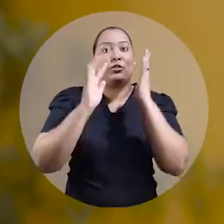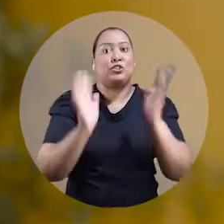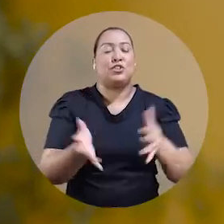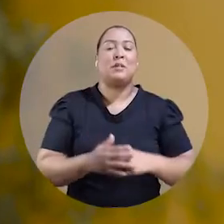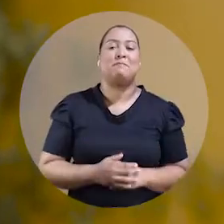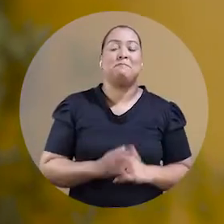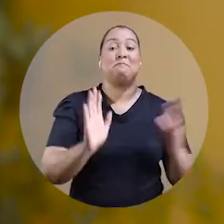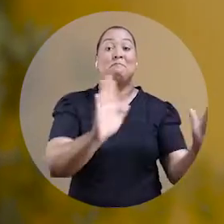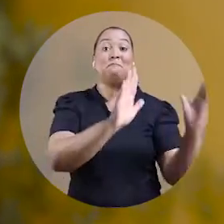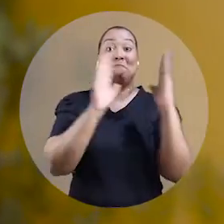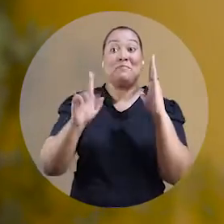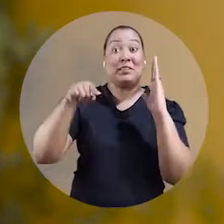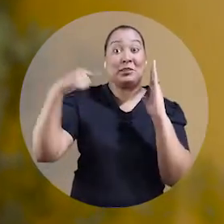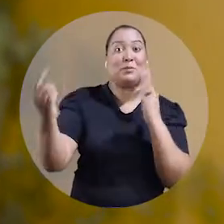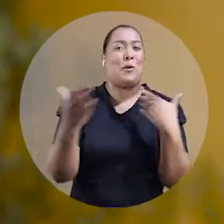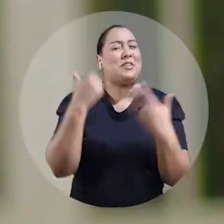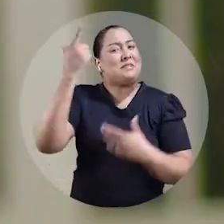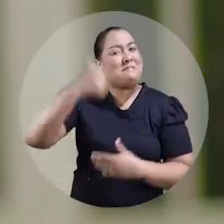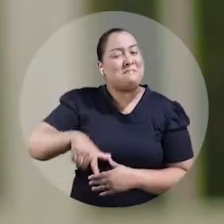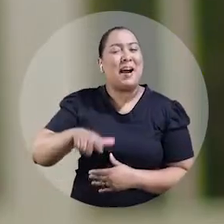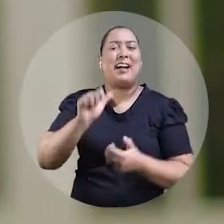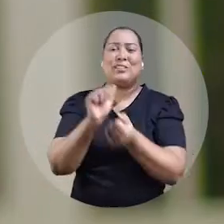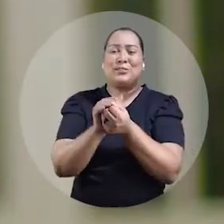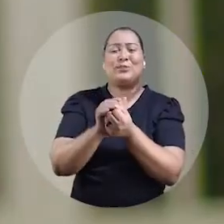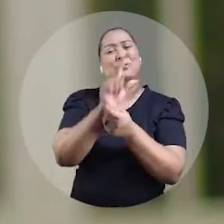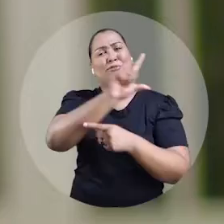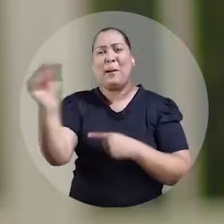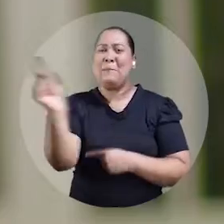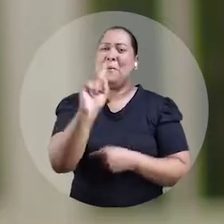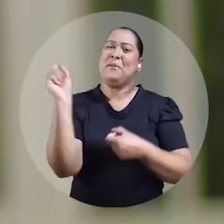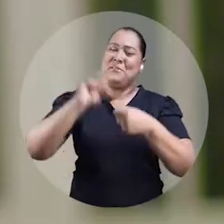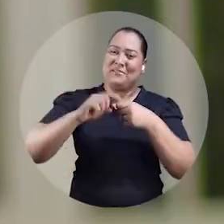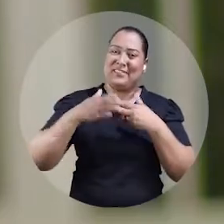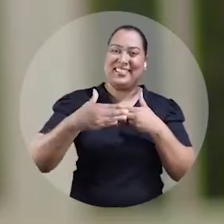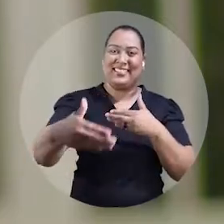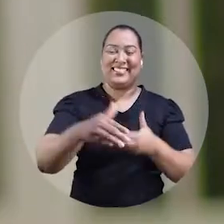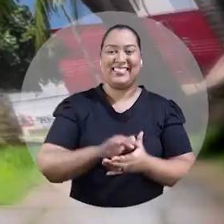mais bate-papo com Lucinda Persona. Não saia daí que a gente